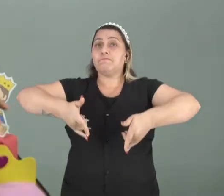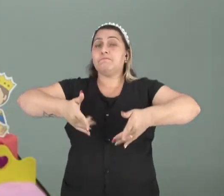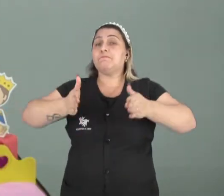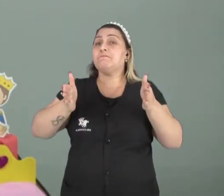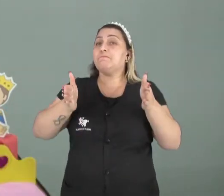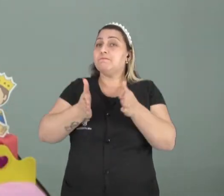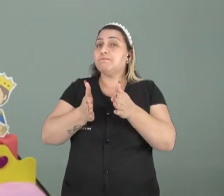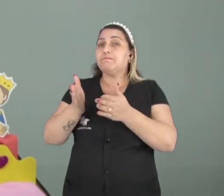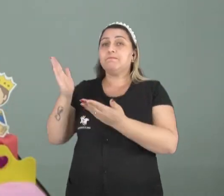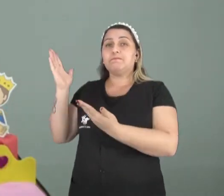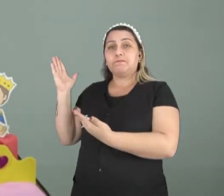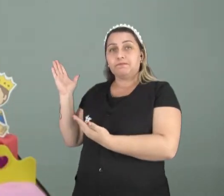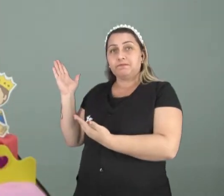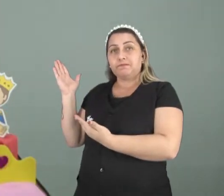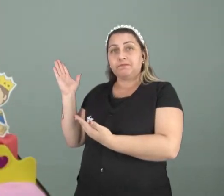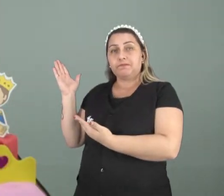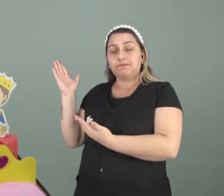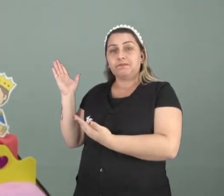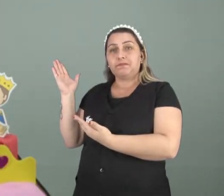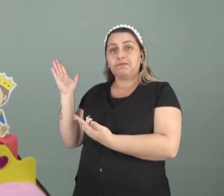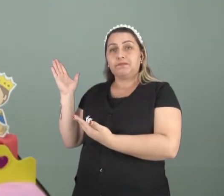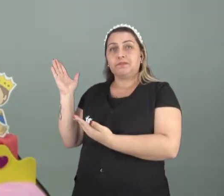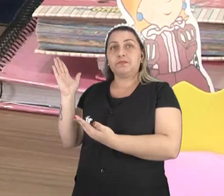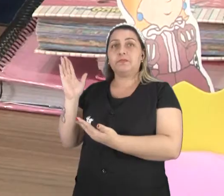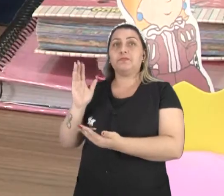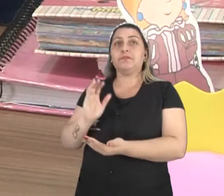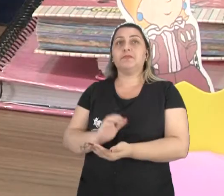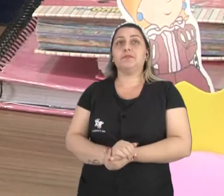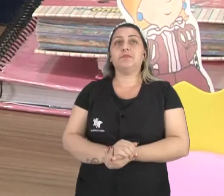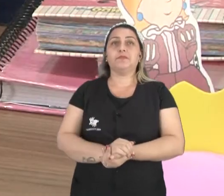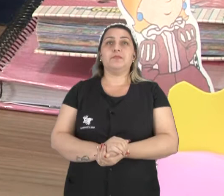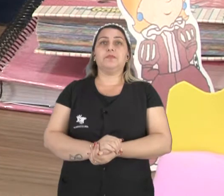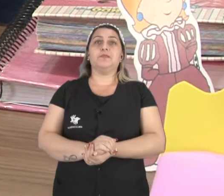uma cama bem menor,